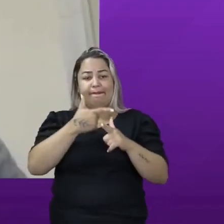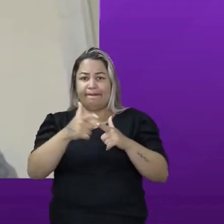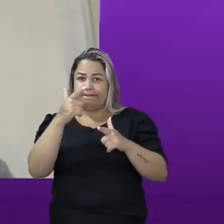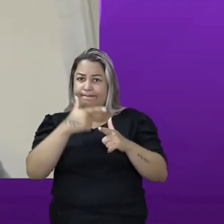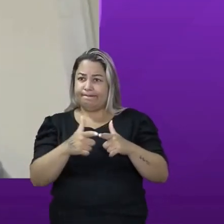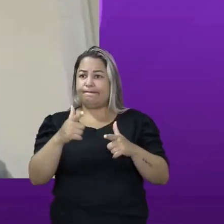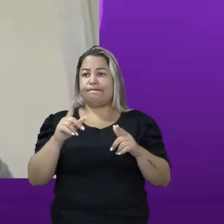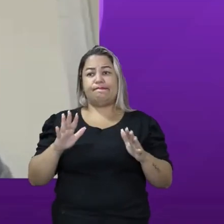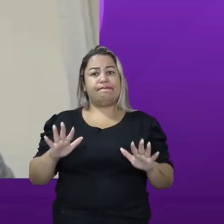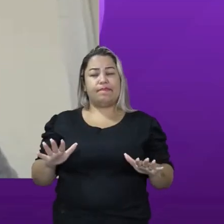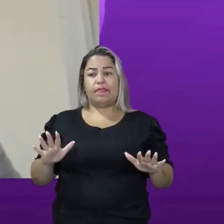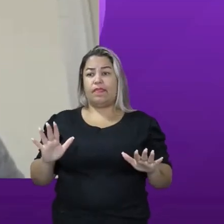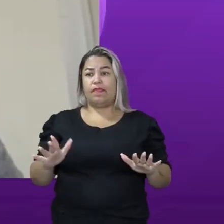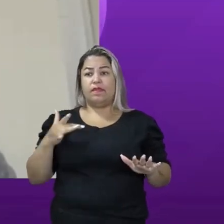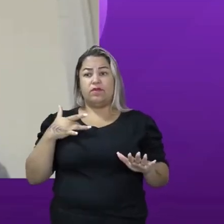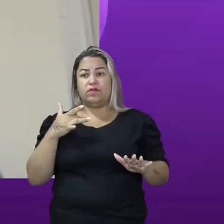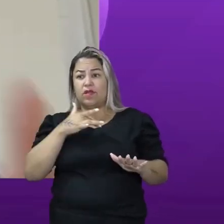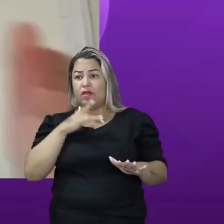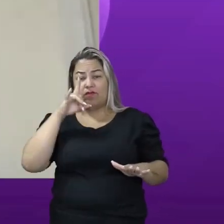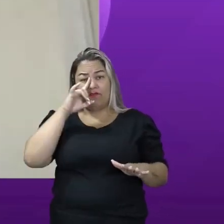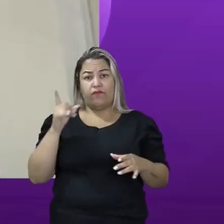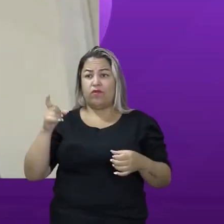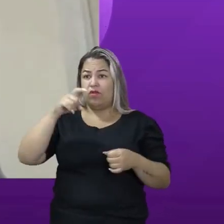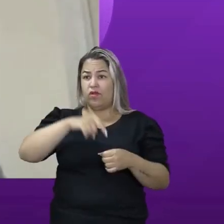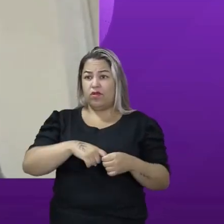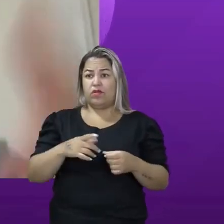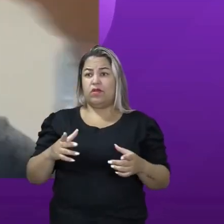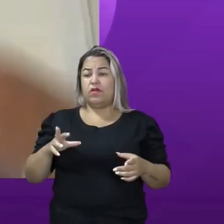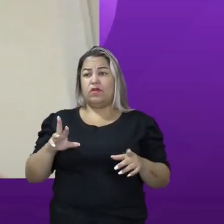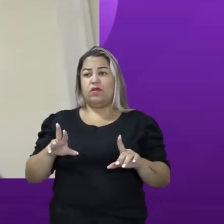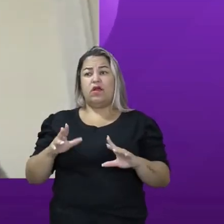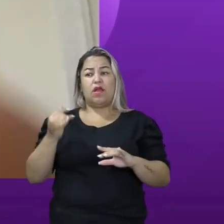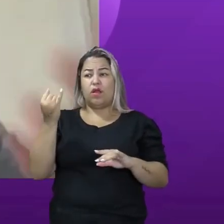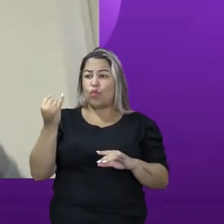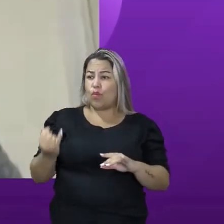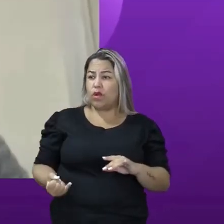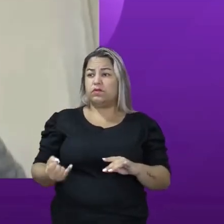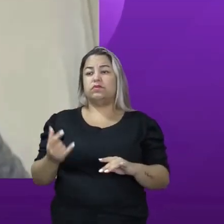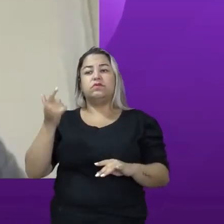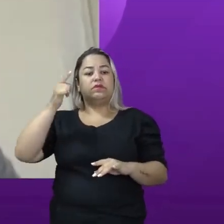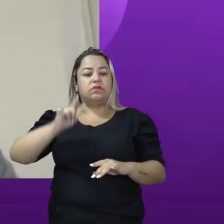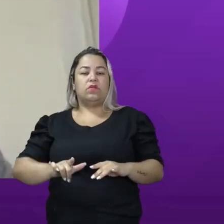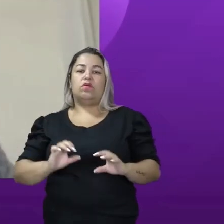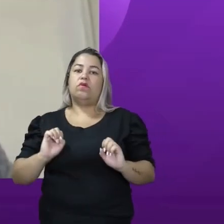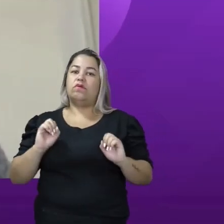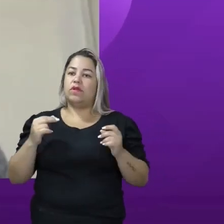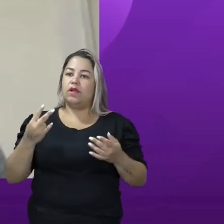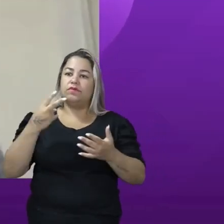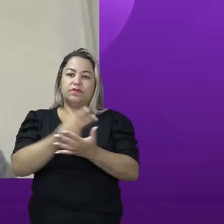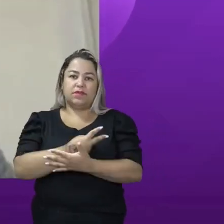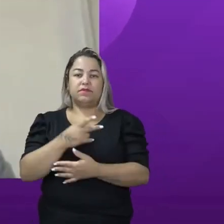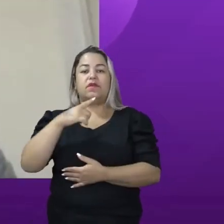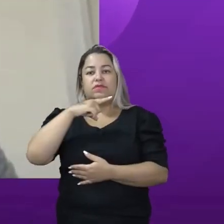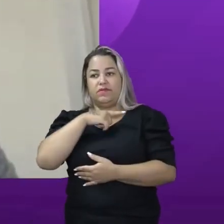cognitivos graves, faz com que eu volte a uma taxa de raquitismo muito maior do que em outros tempos. Ou seja,